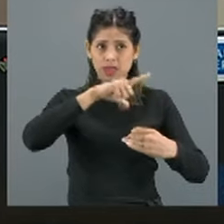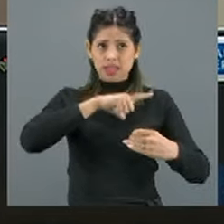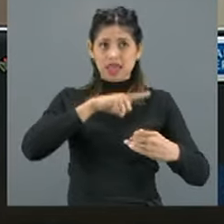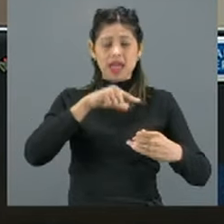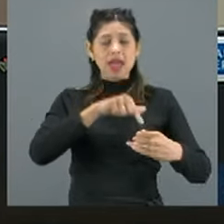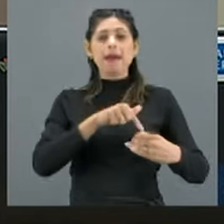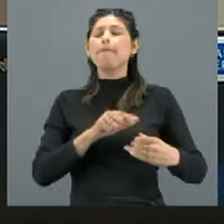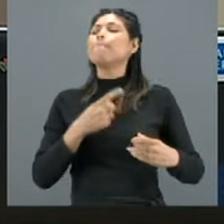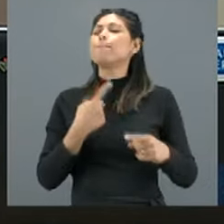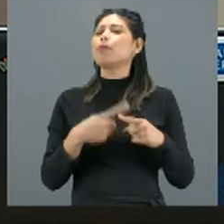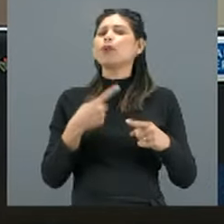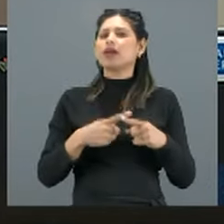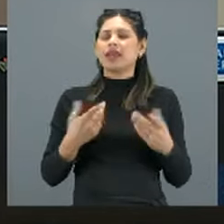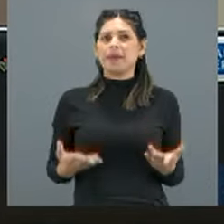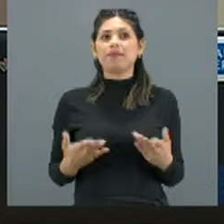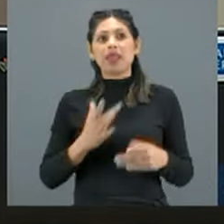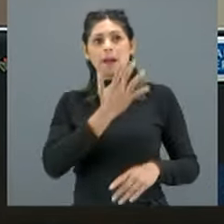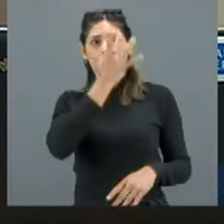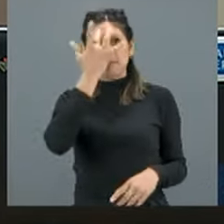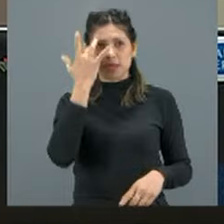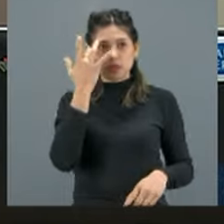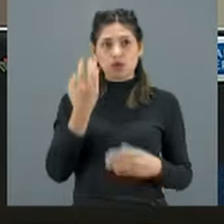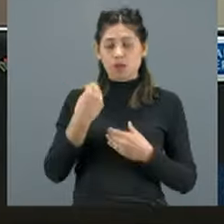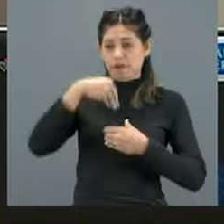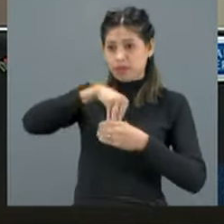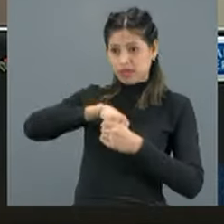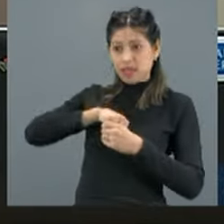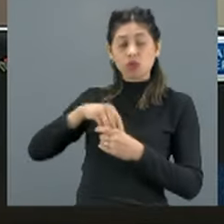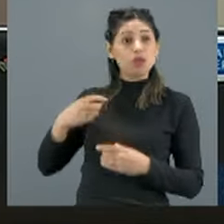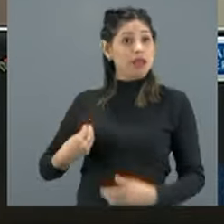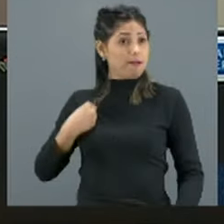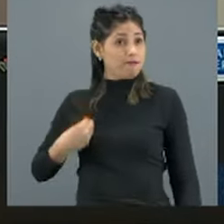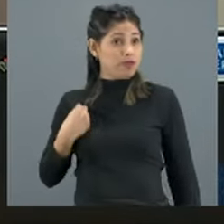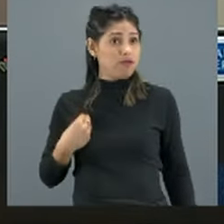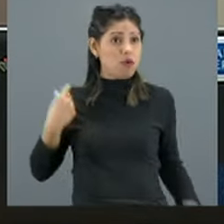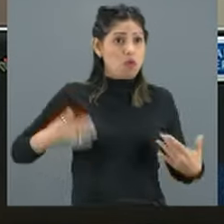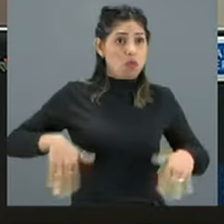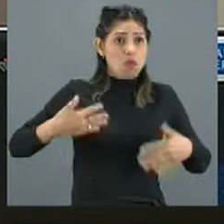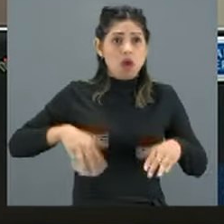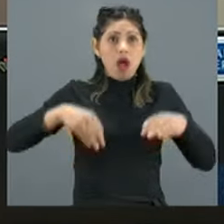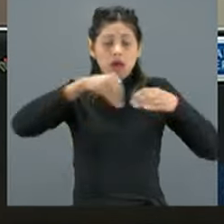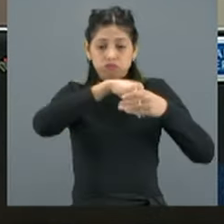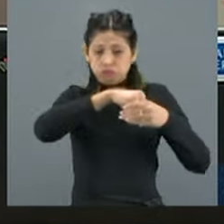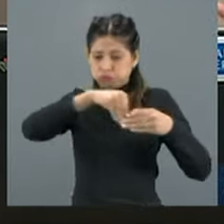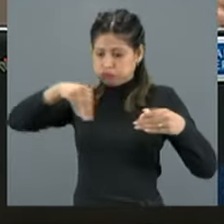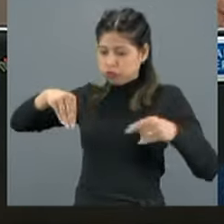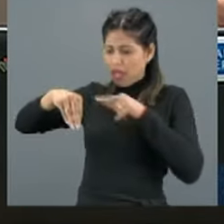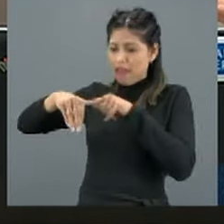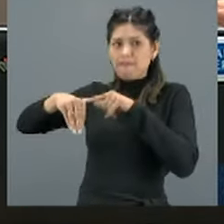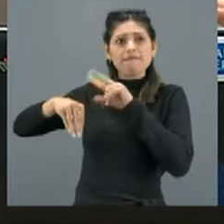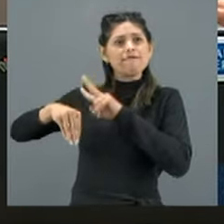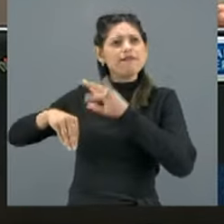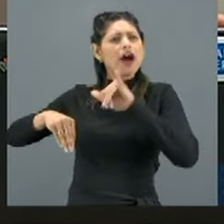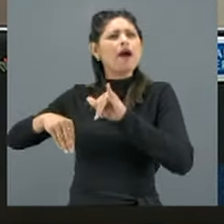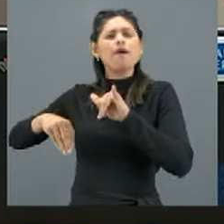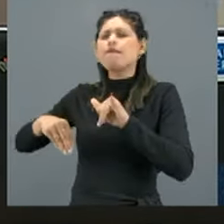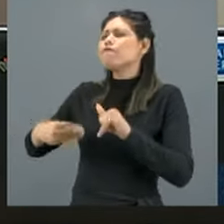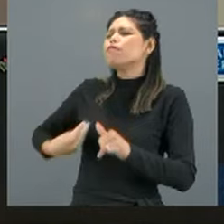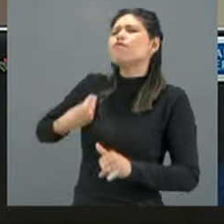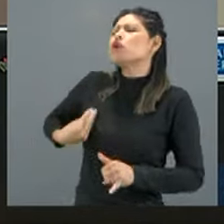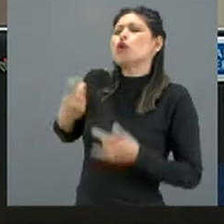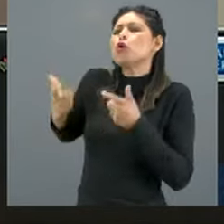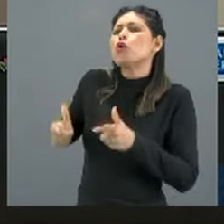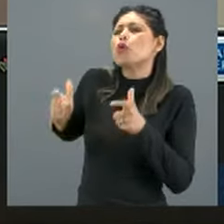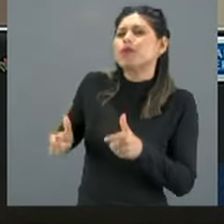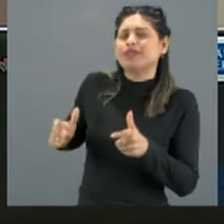história. Se a pessoa fica dentro, fica escravizada. E quando é expulso, porque é reserva indígena, vai morar na fronteira ali, colado. Aí ele